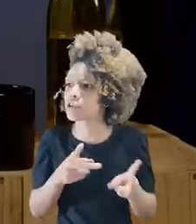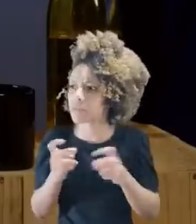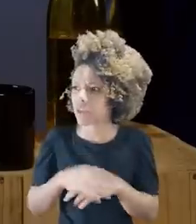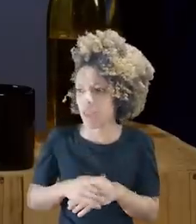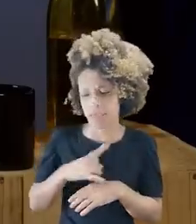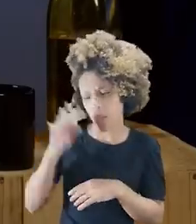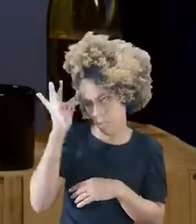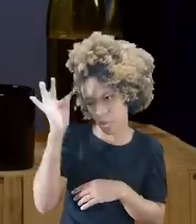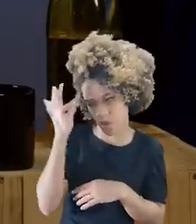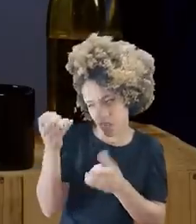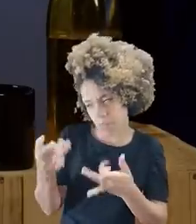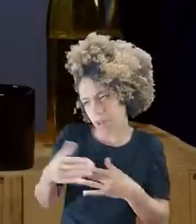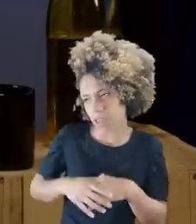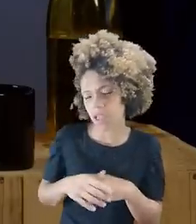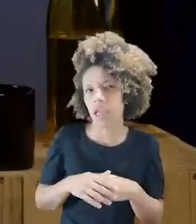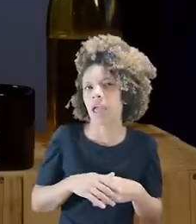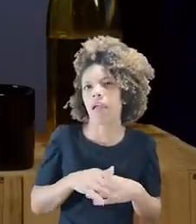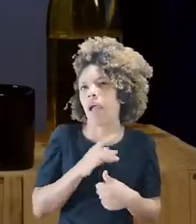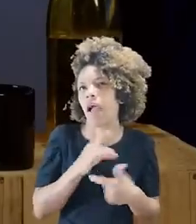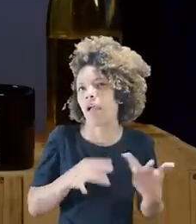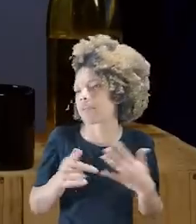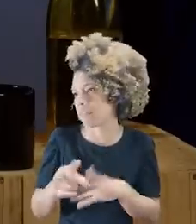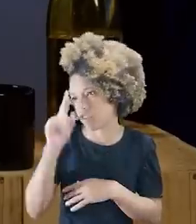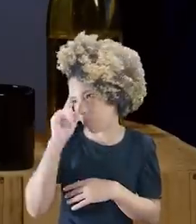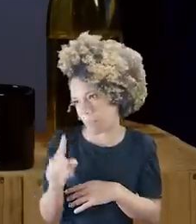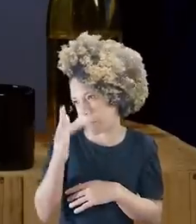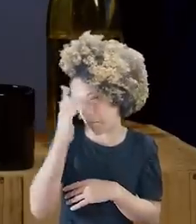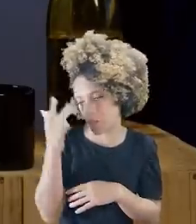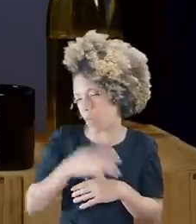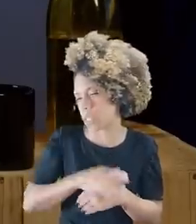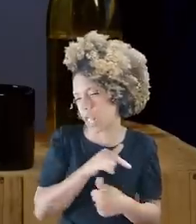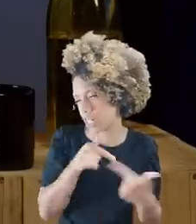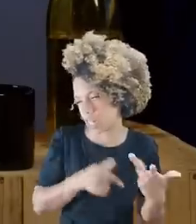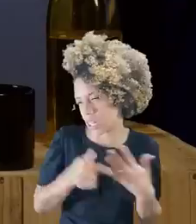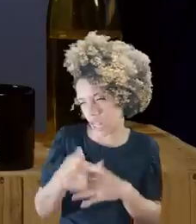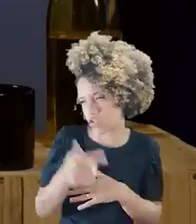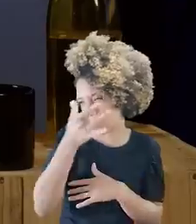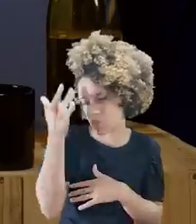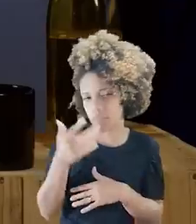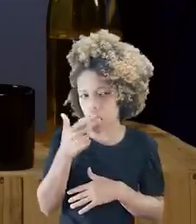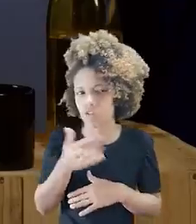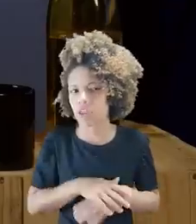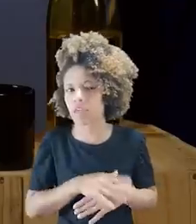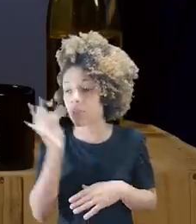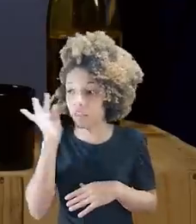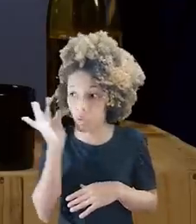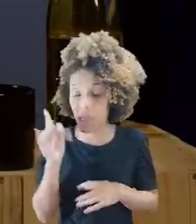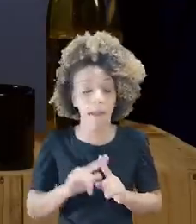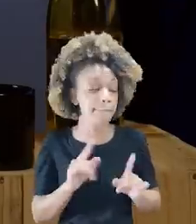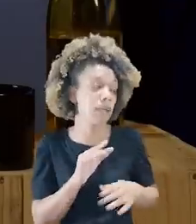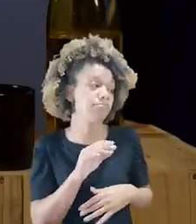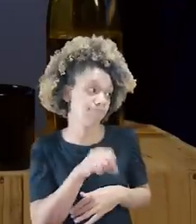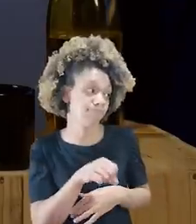é alguma coisa assim ansiedade Mas ela tá vivendo uma Crise existencial então assim Ah